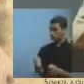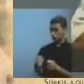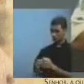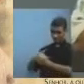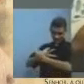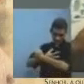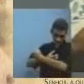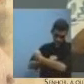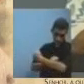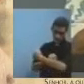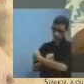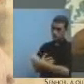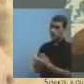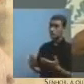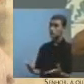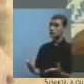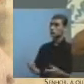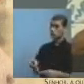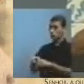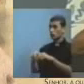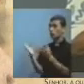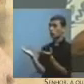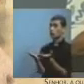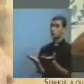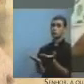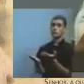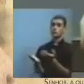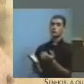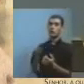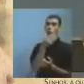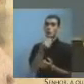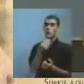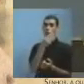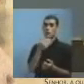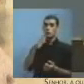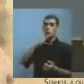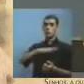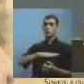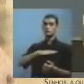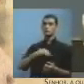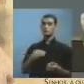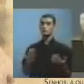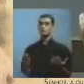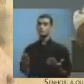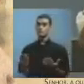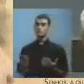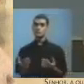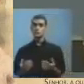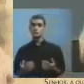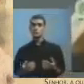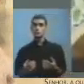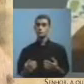esse parente dele, ligou para mim alguns dias depois e disse: não falei para o senhor? Eles